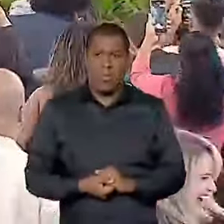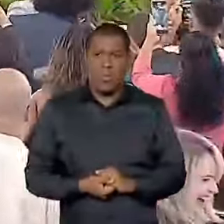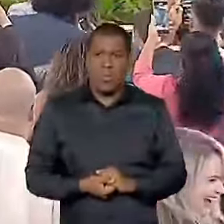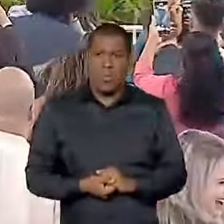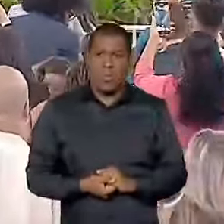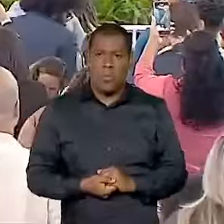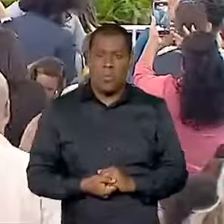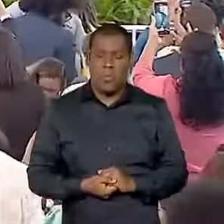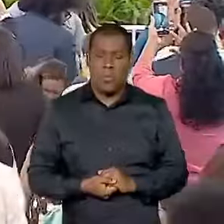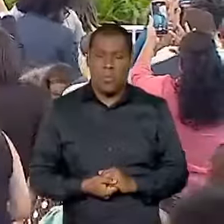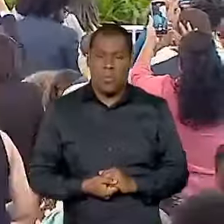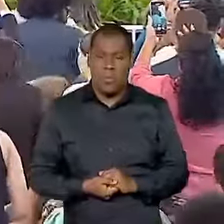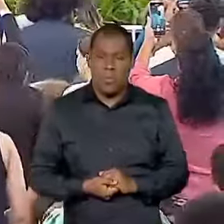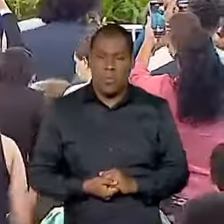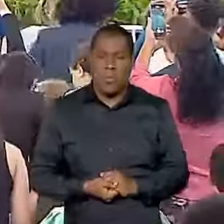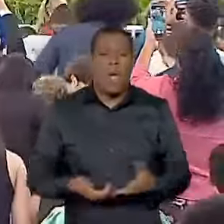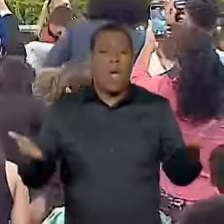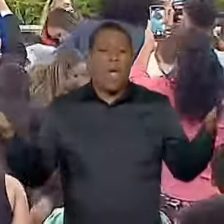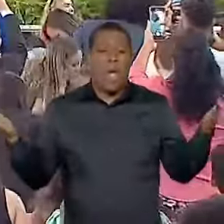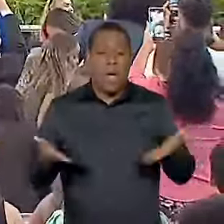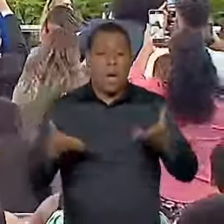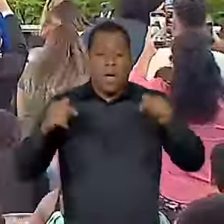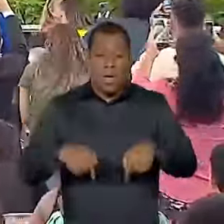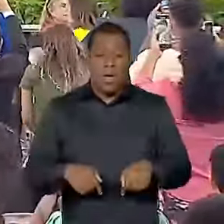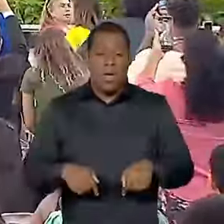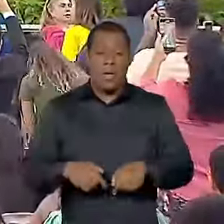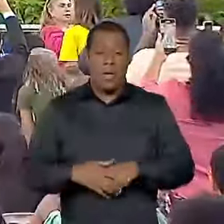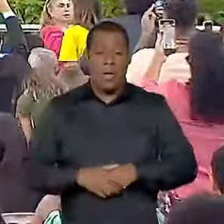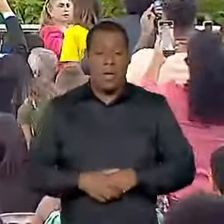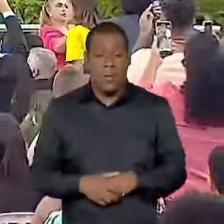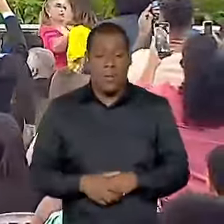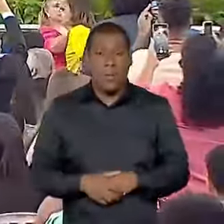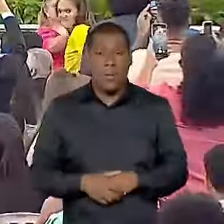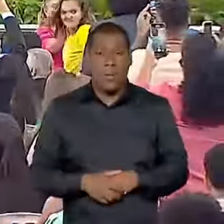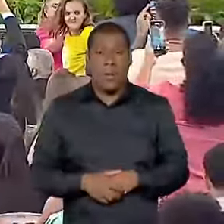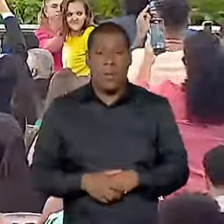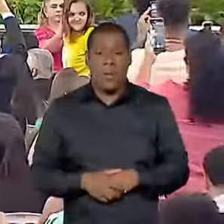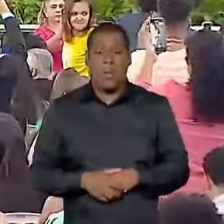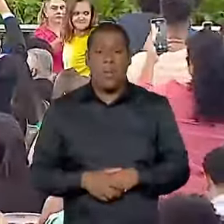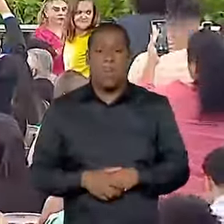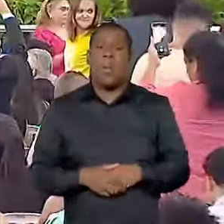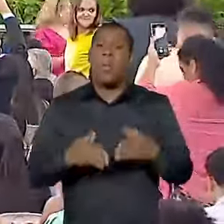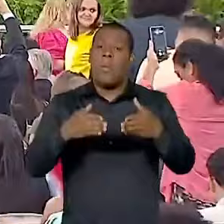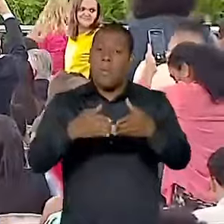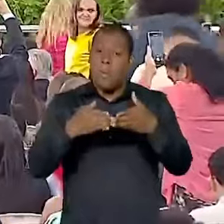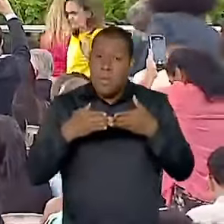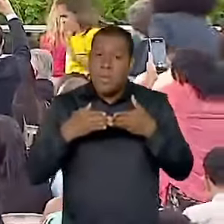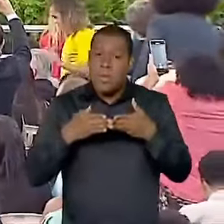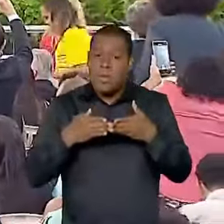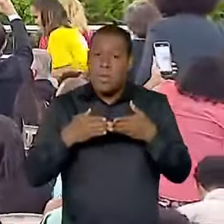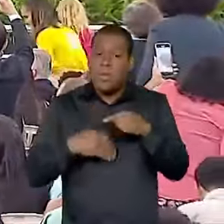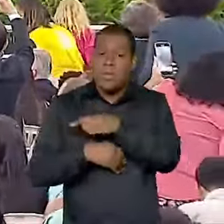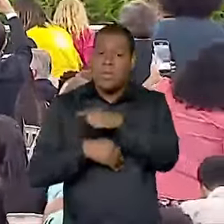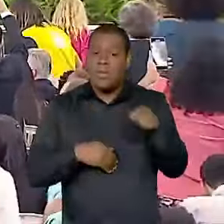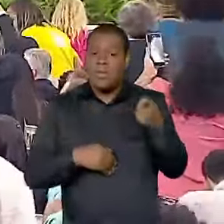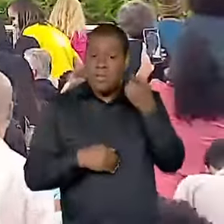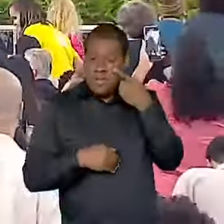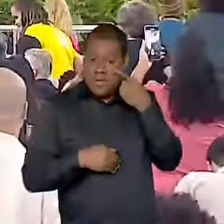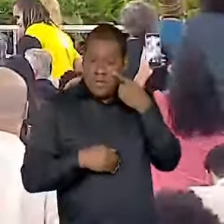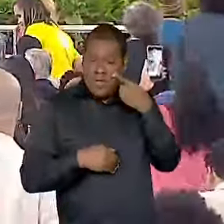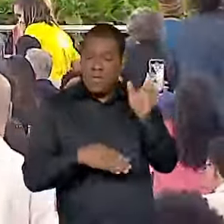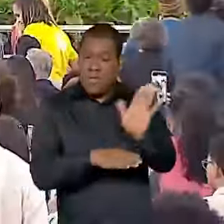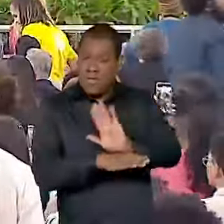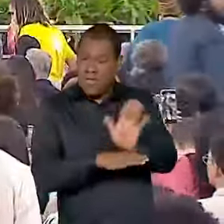retificando neste momento, antes da palavra, pede-se a atenção de todos para a exibição de